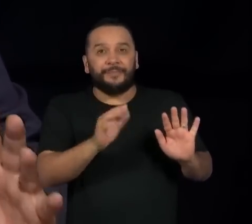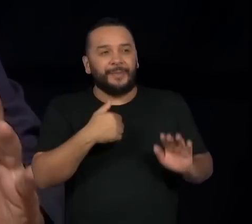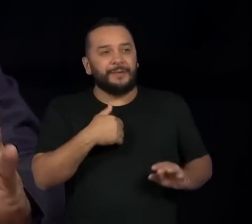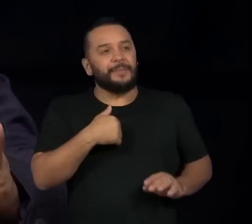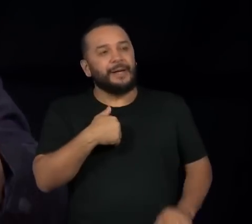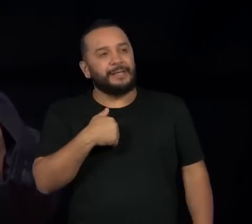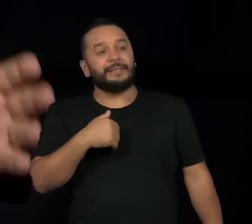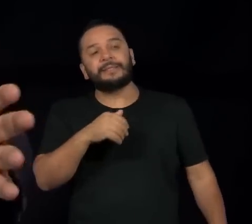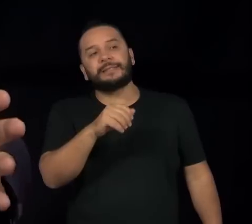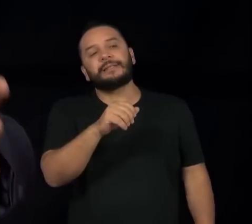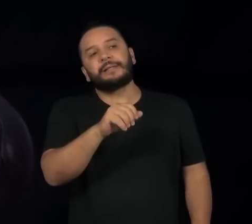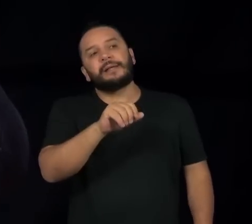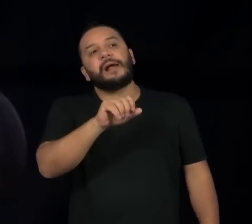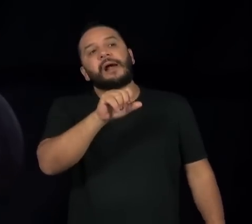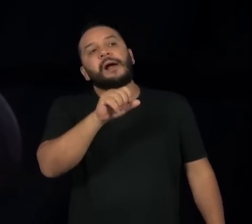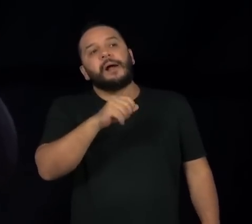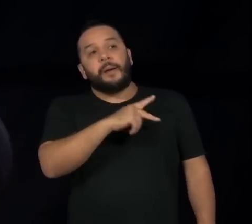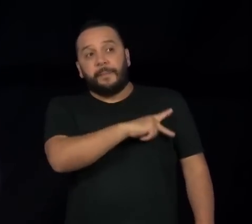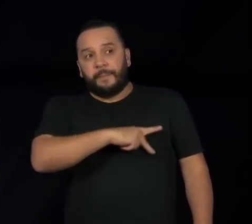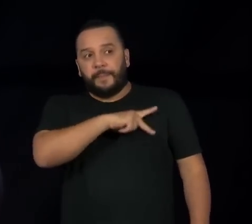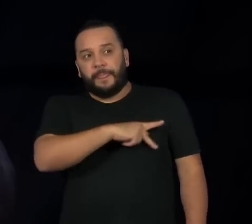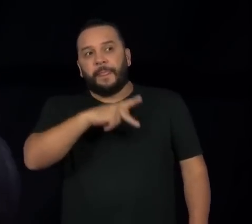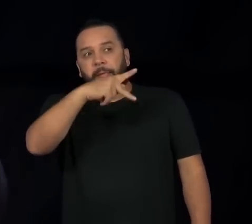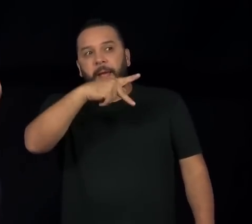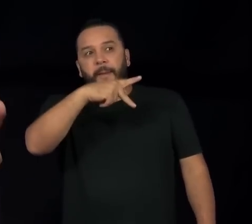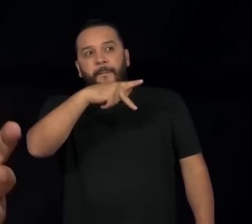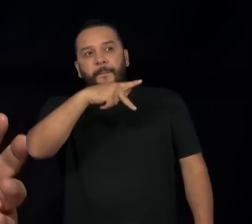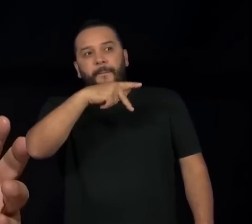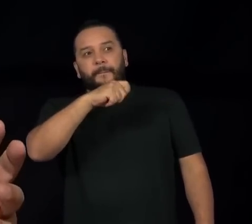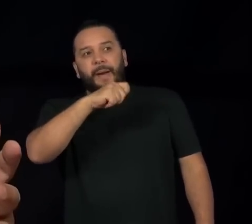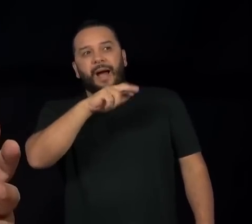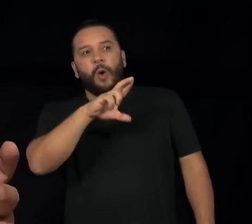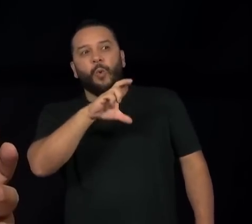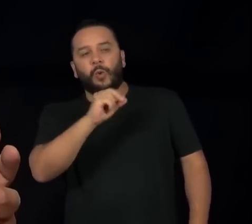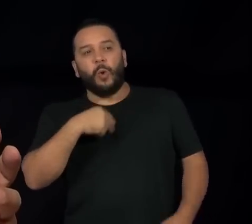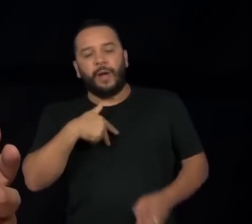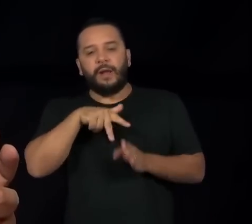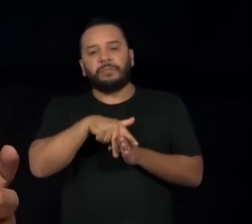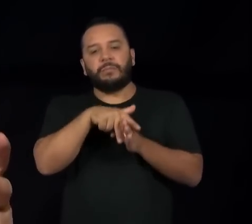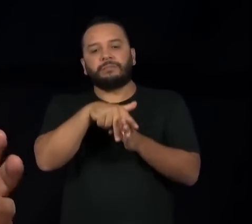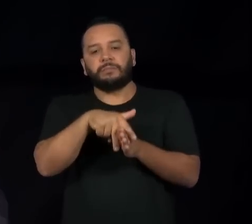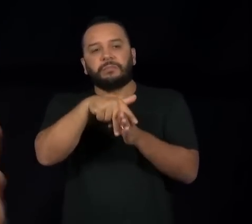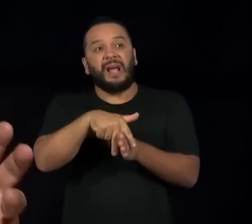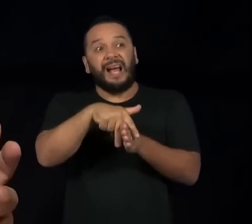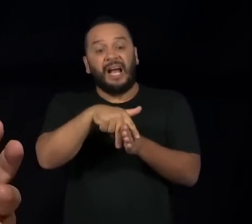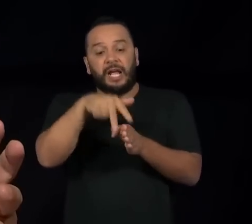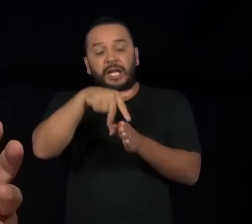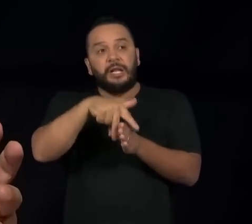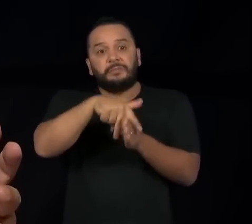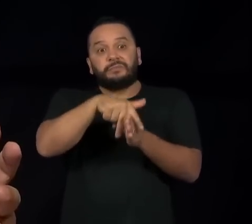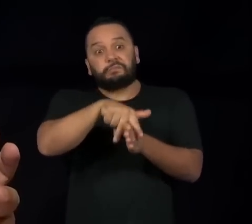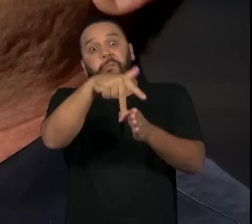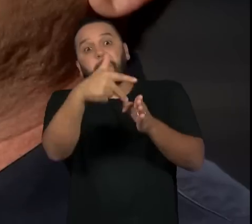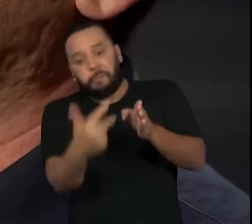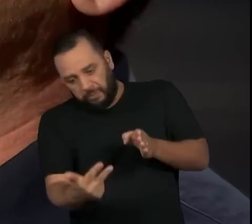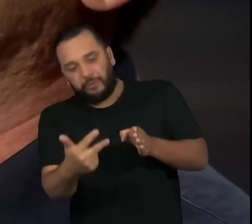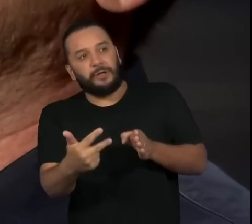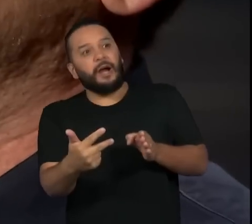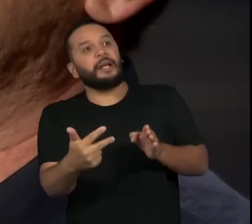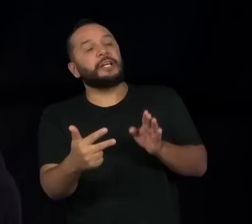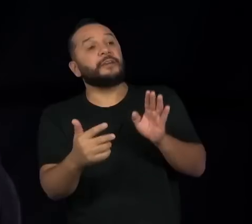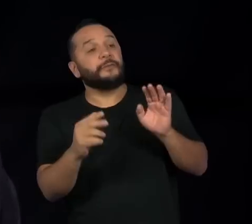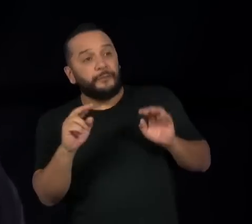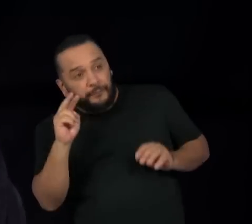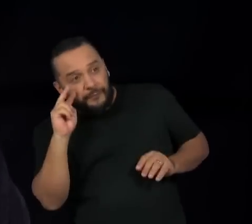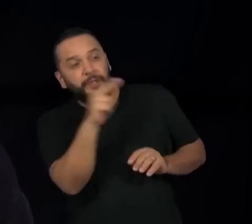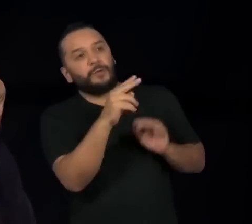Paulo, ele estava indo para Damasco, caiu do cavalo e teve o estalo. Isso. Com você tem um cavalo. Tem.